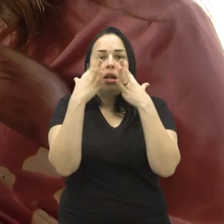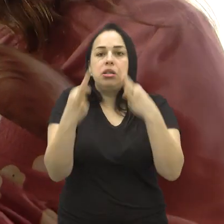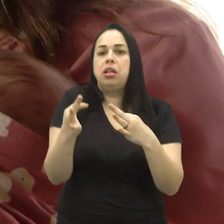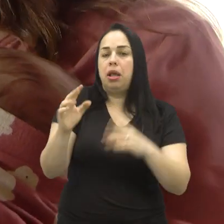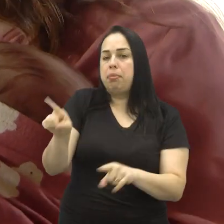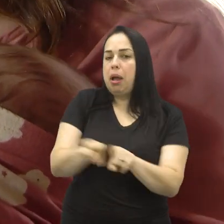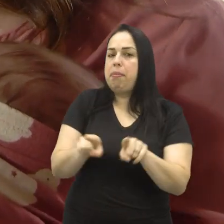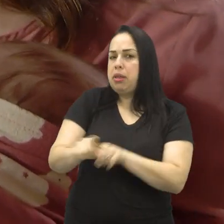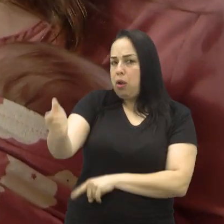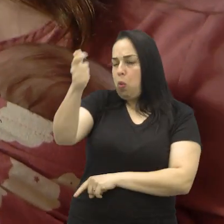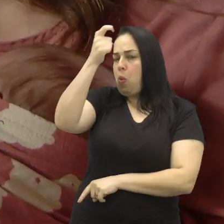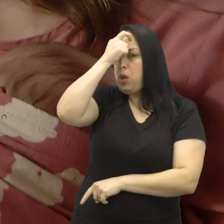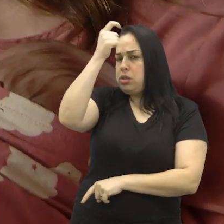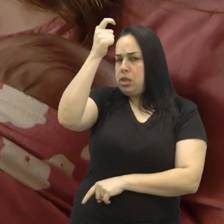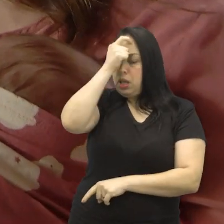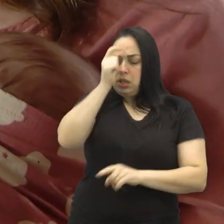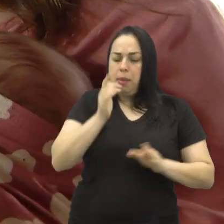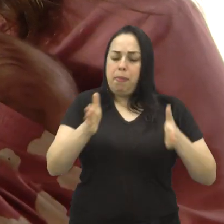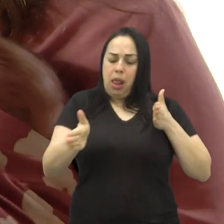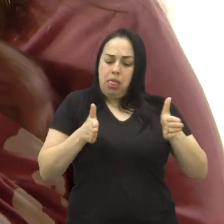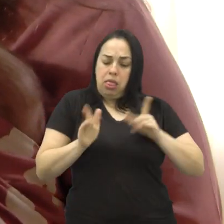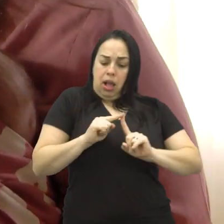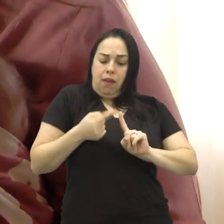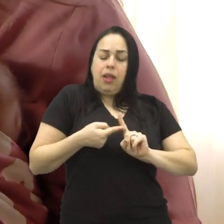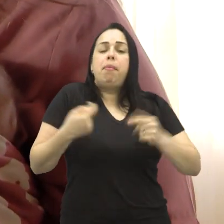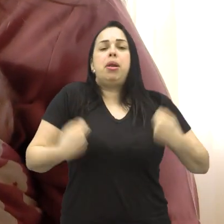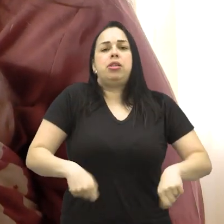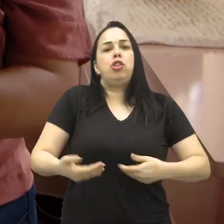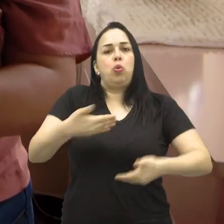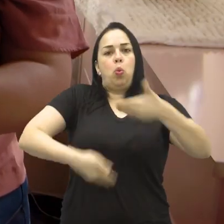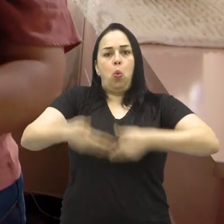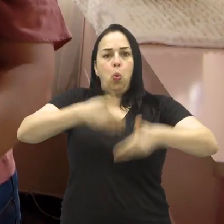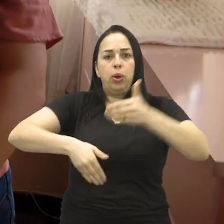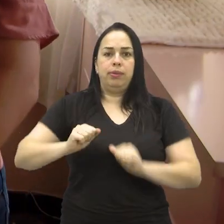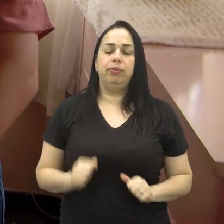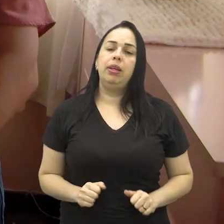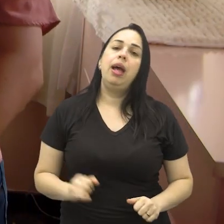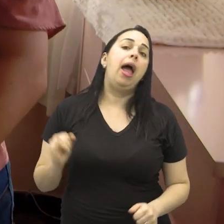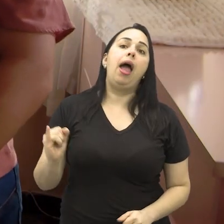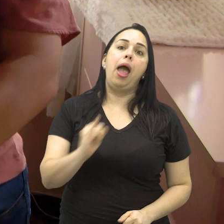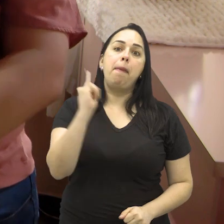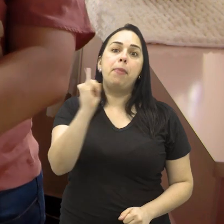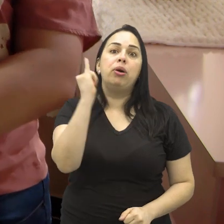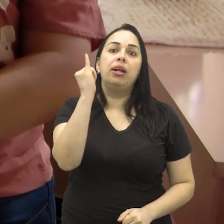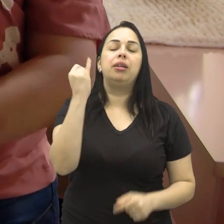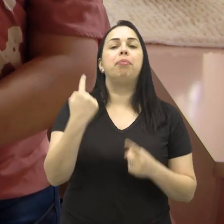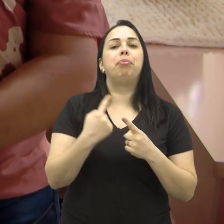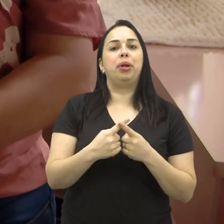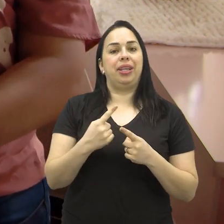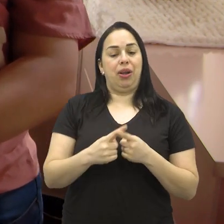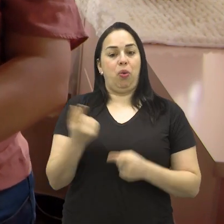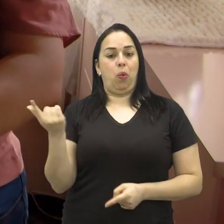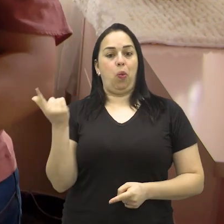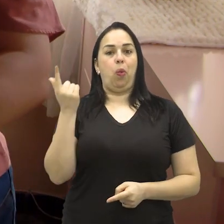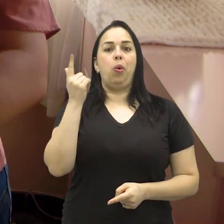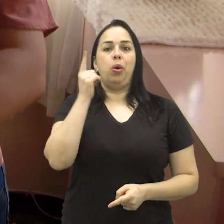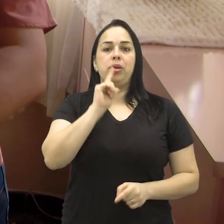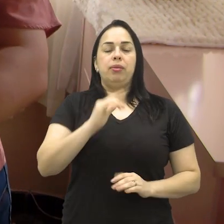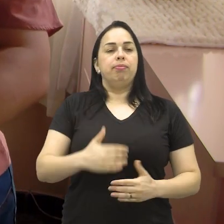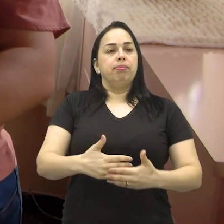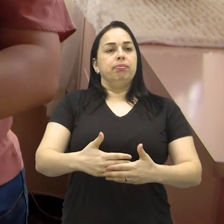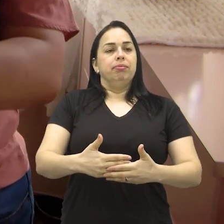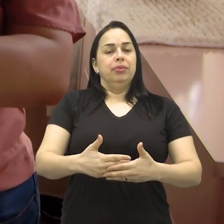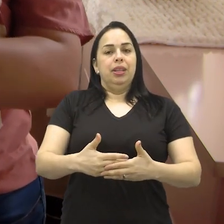gestantes fiquem conscientes sobre os cuidados durante a gravidez. Isso é crucial para que você consiga ter um parto que